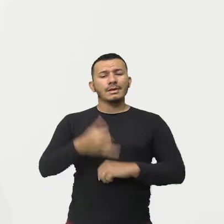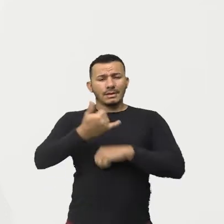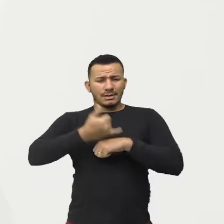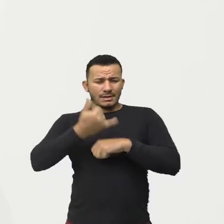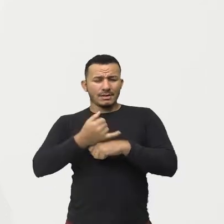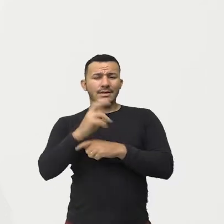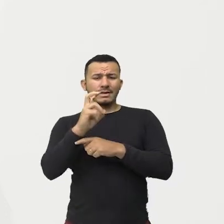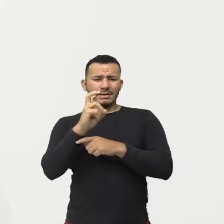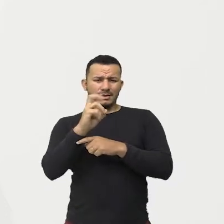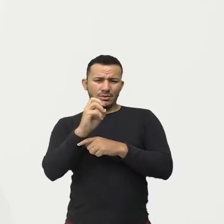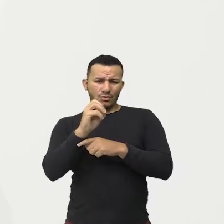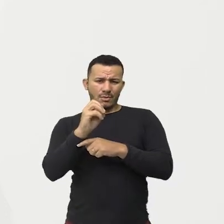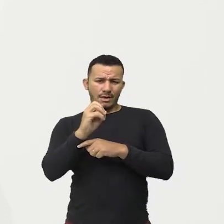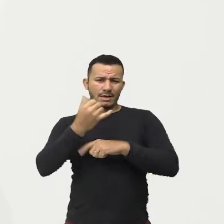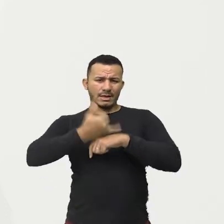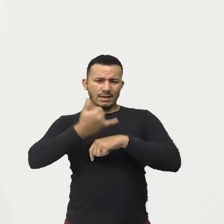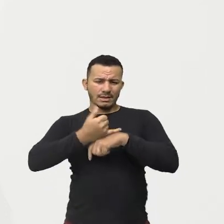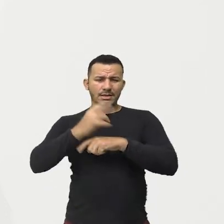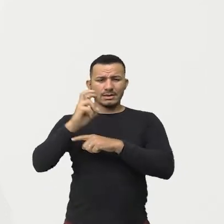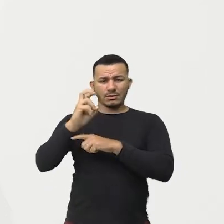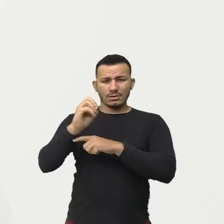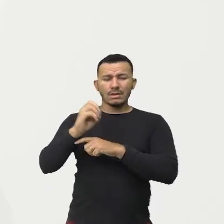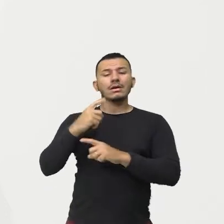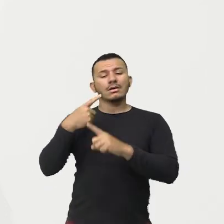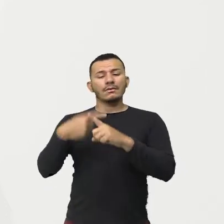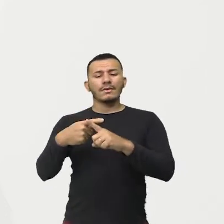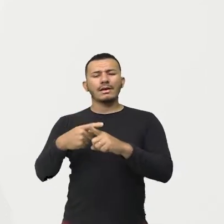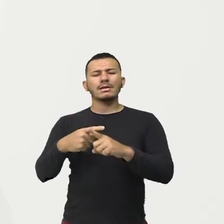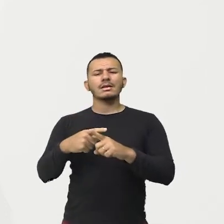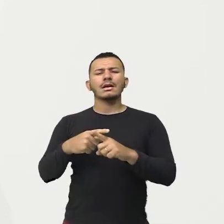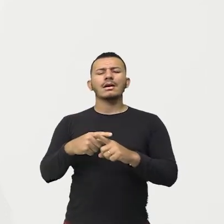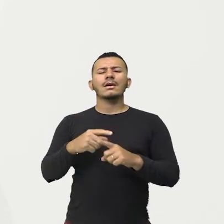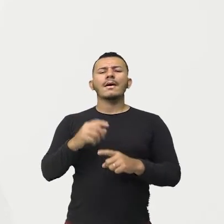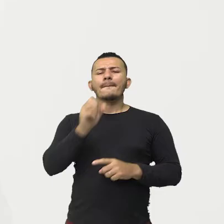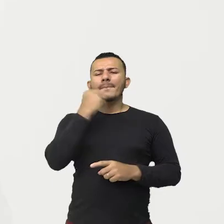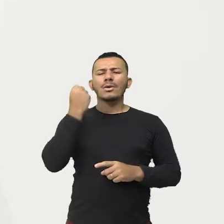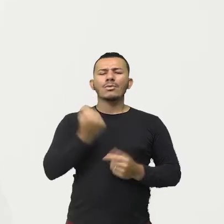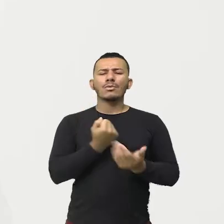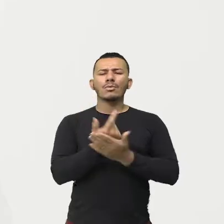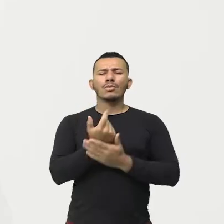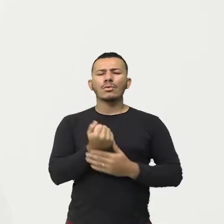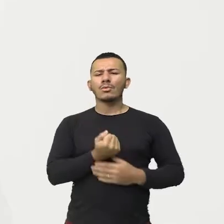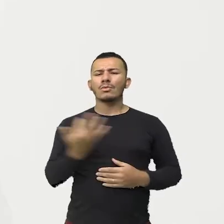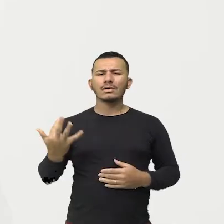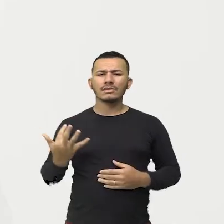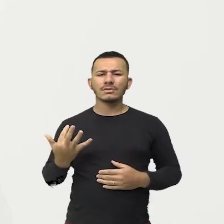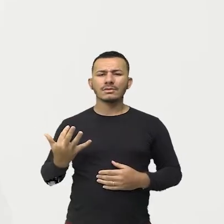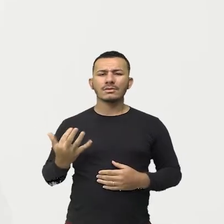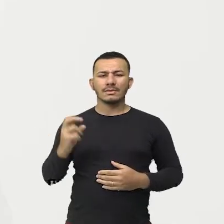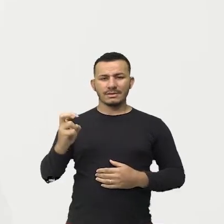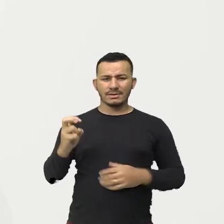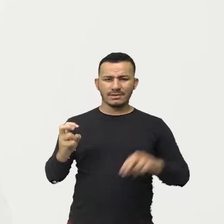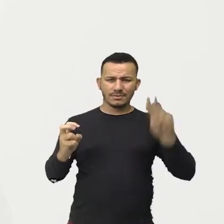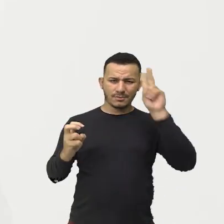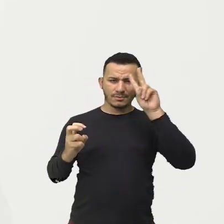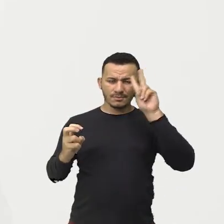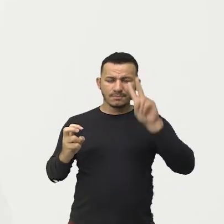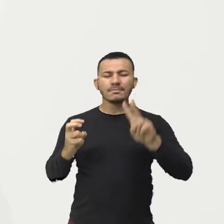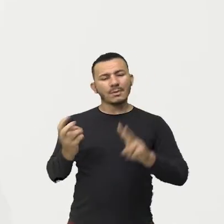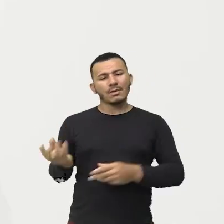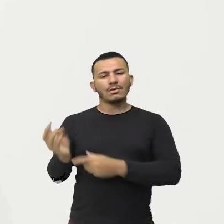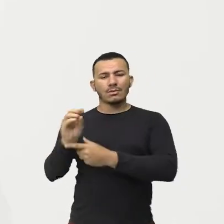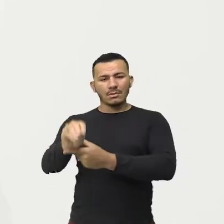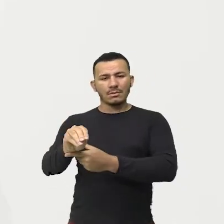50 centavos vezes... Quanto é o pão? Quantos pães? Perdão. Quantos pães? 5.